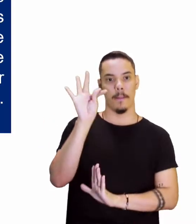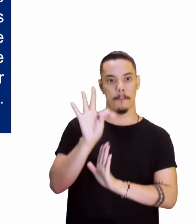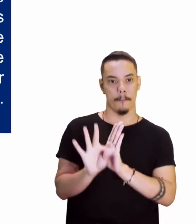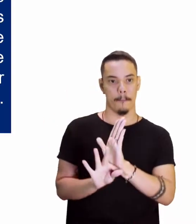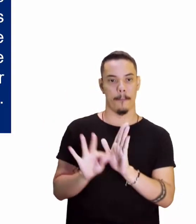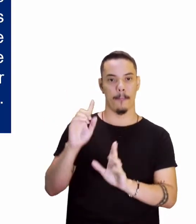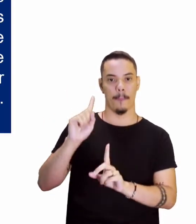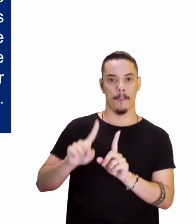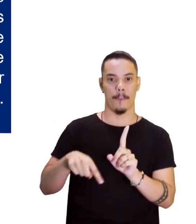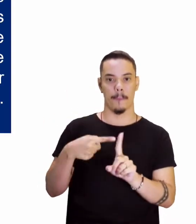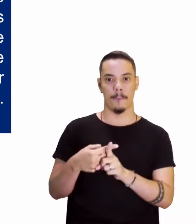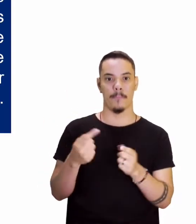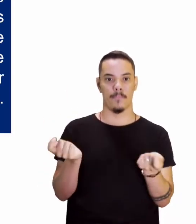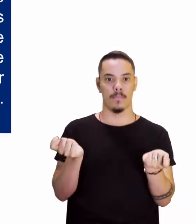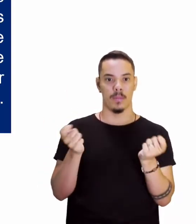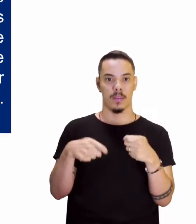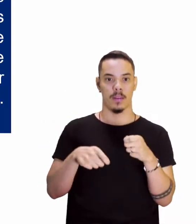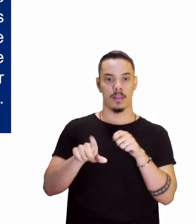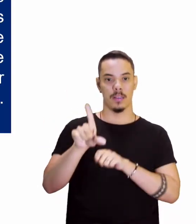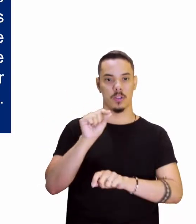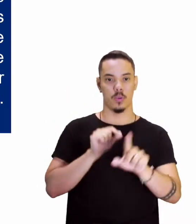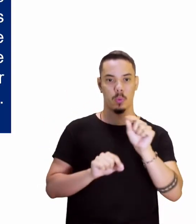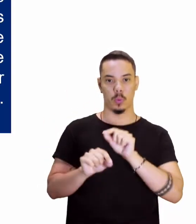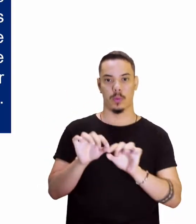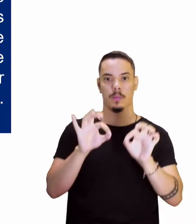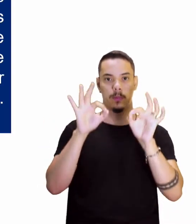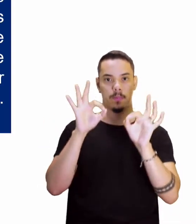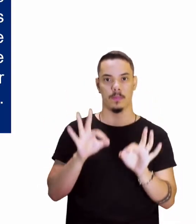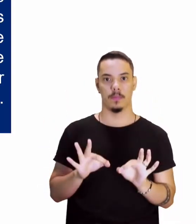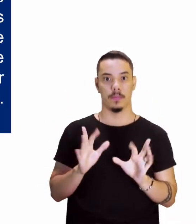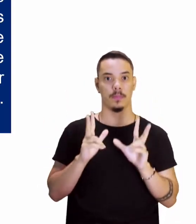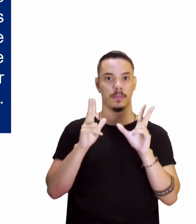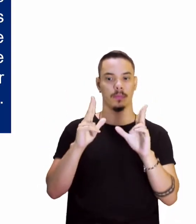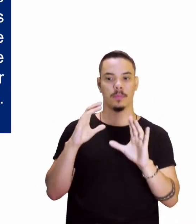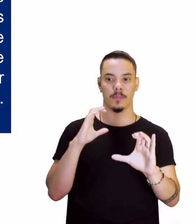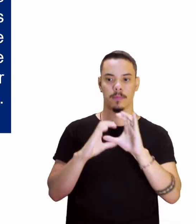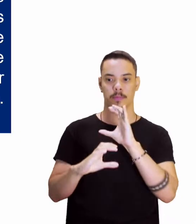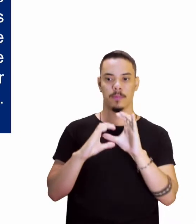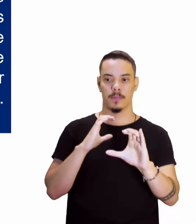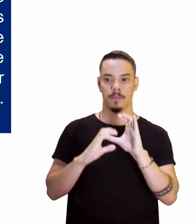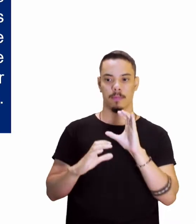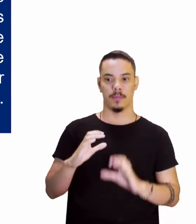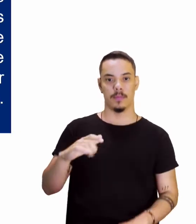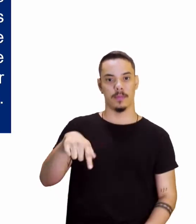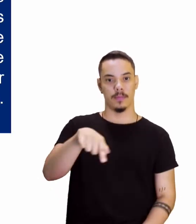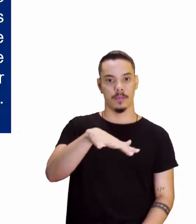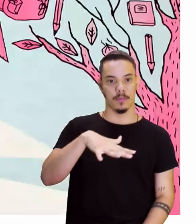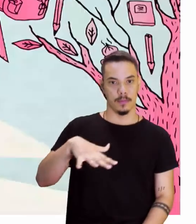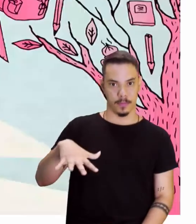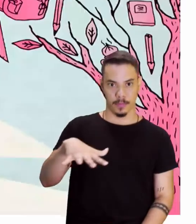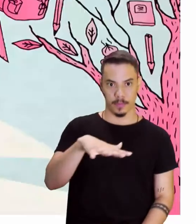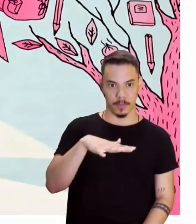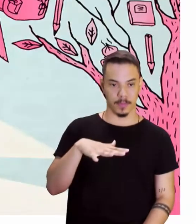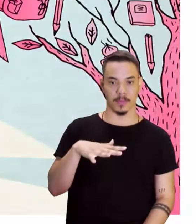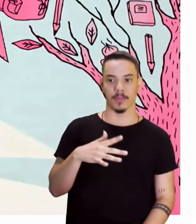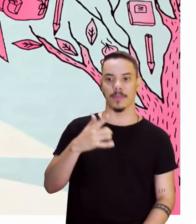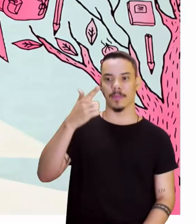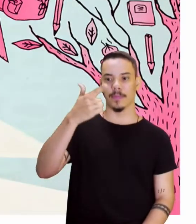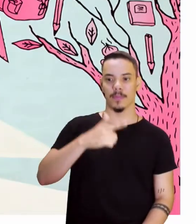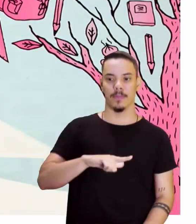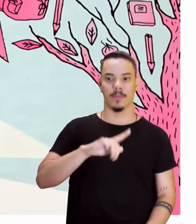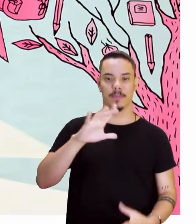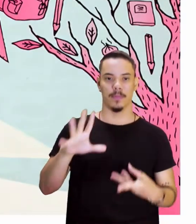a possibilidade de escolhas adequadas à situação comunicativa. Beleza? Como sempre, mais